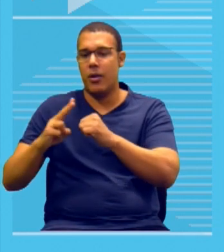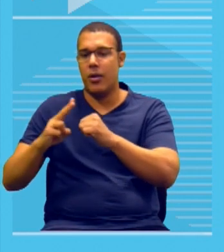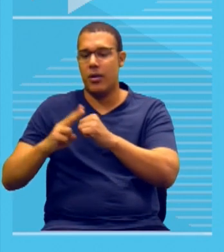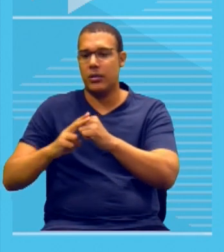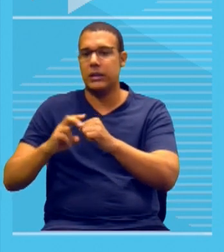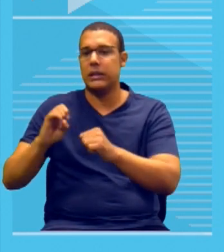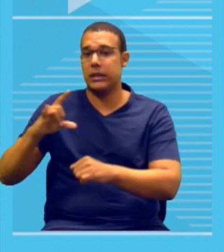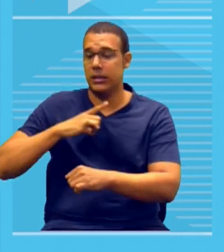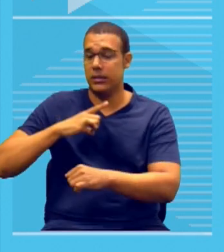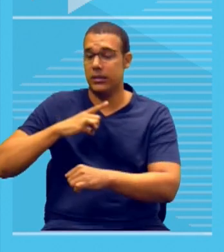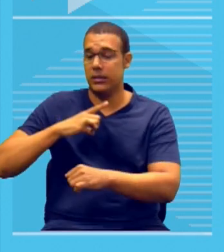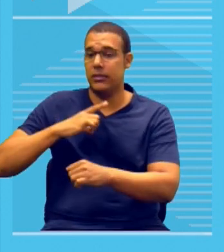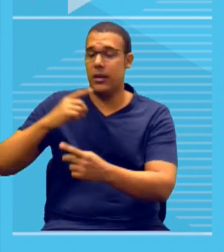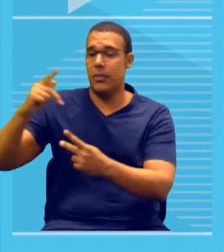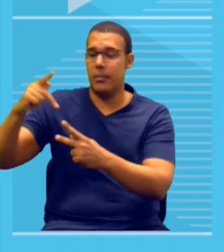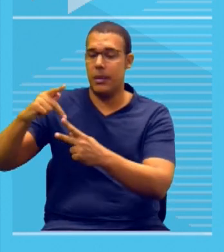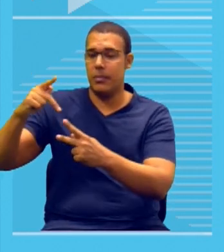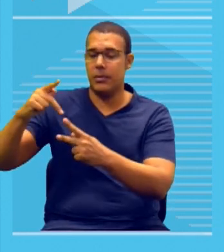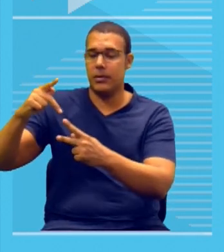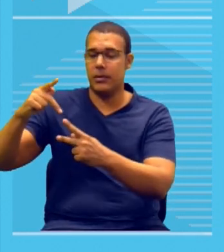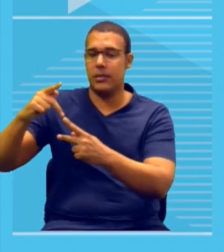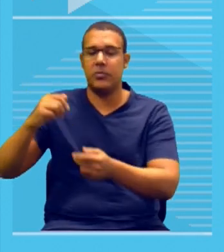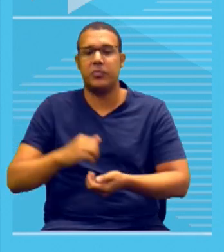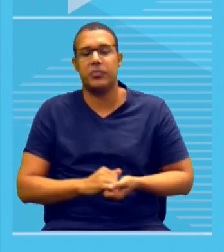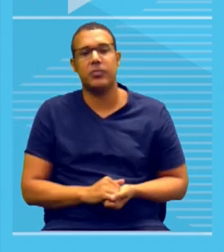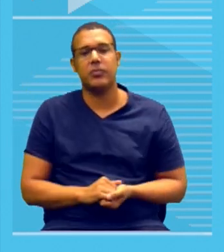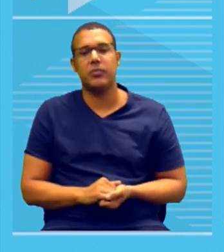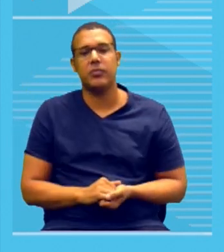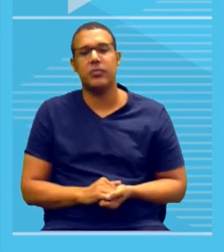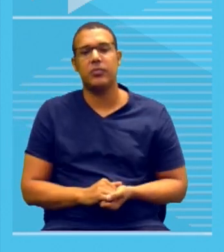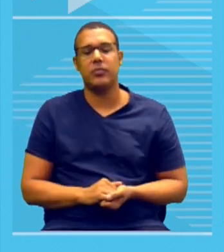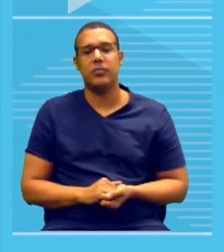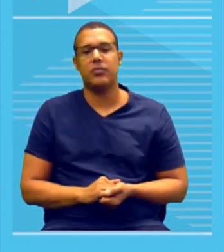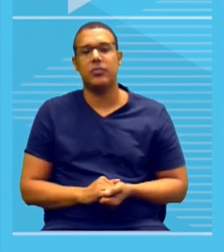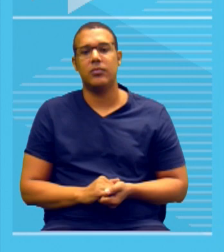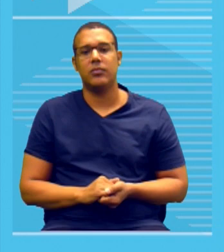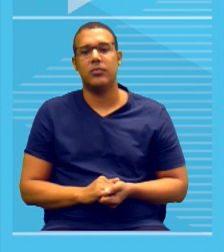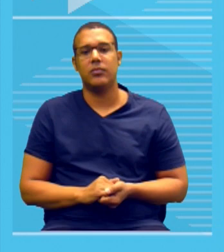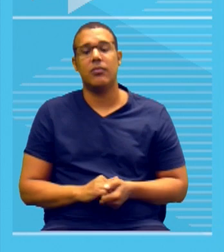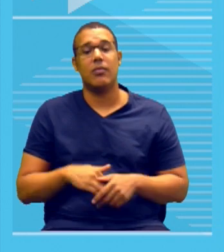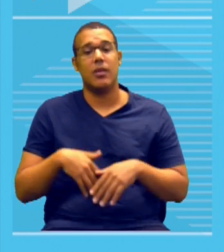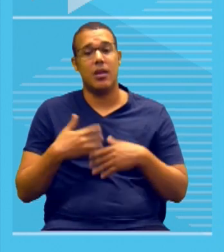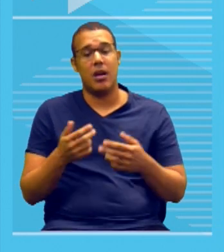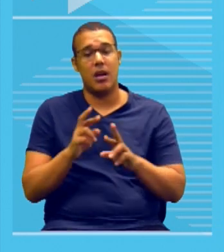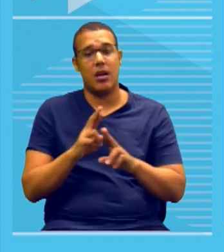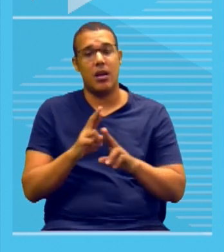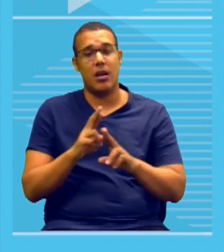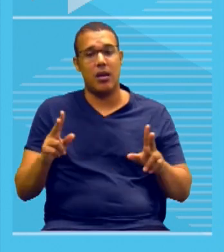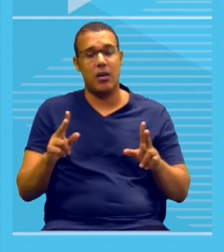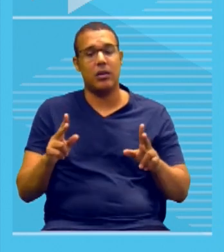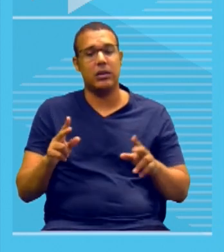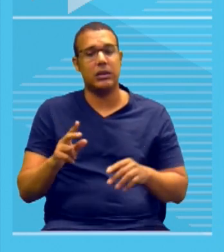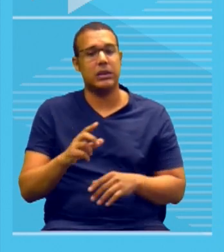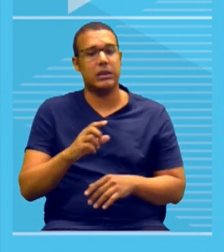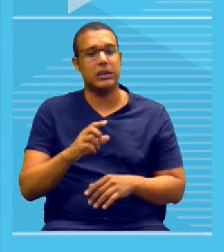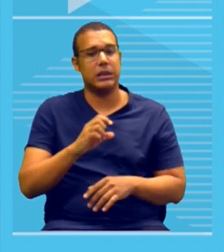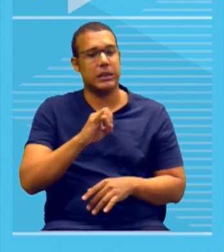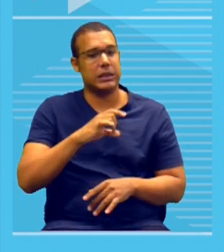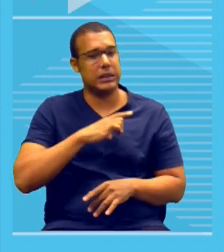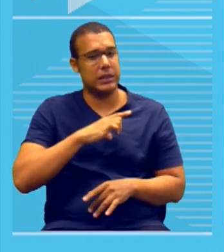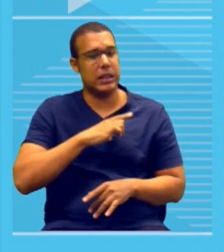por meio de uma preposição Esta é a diferença com preposição